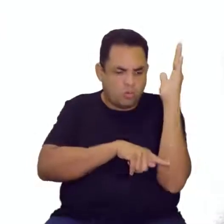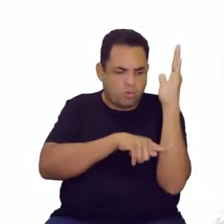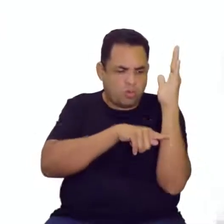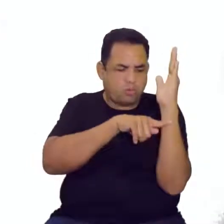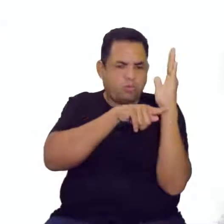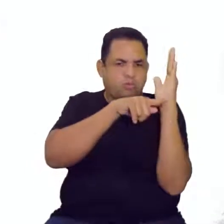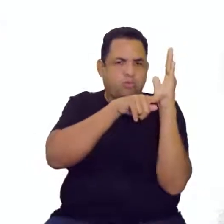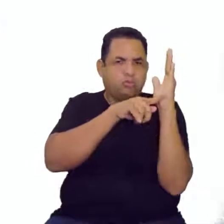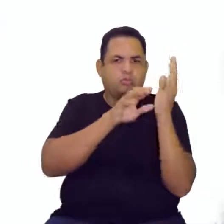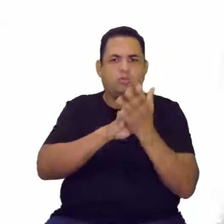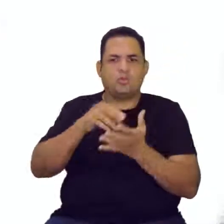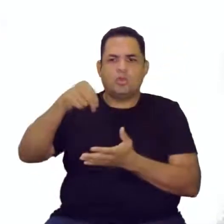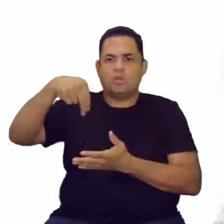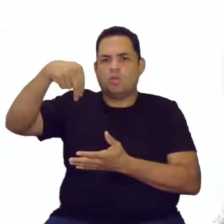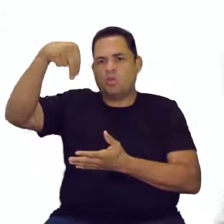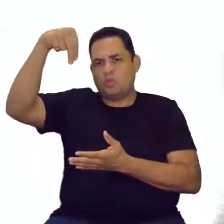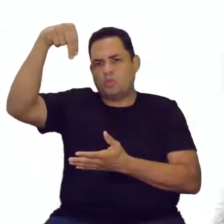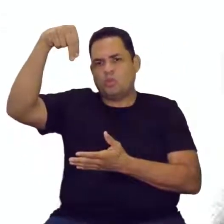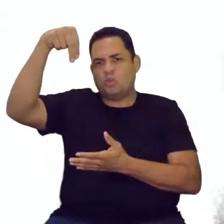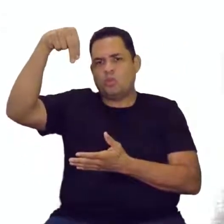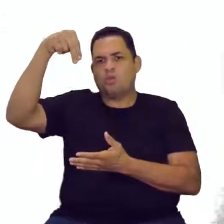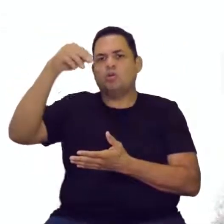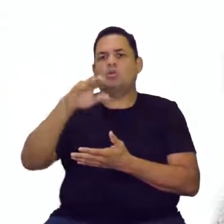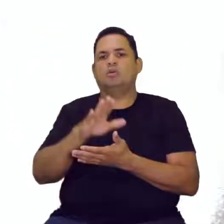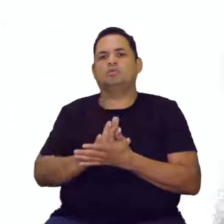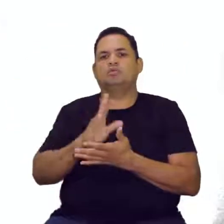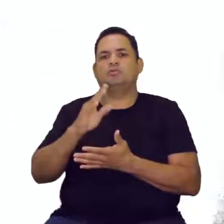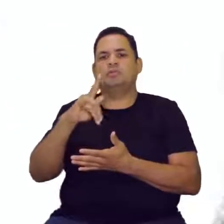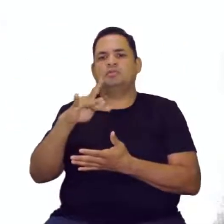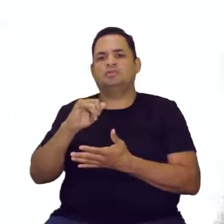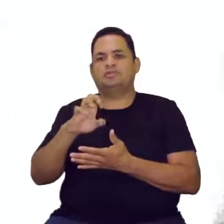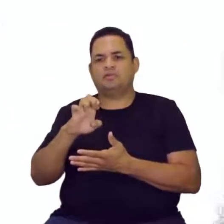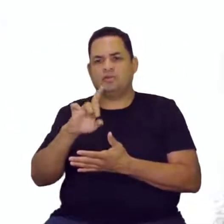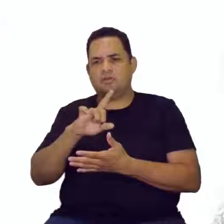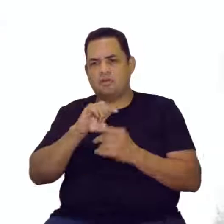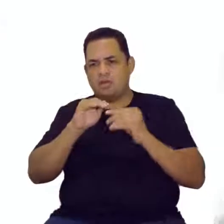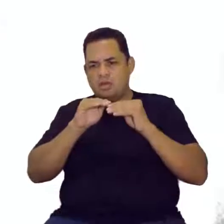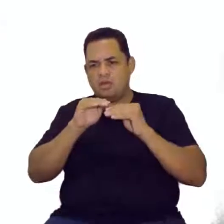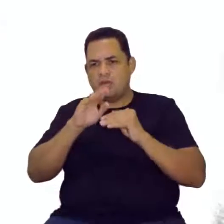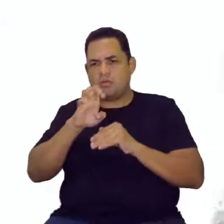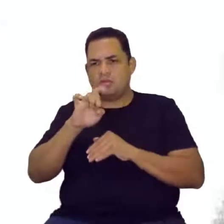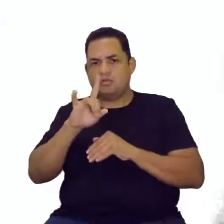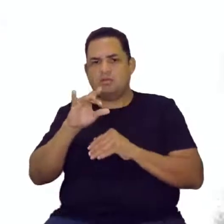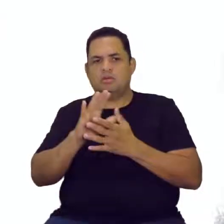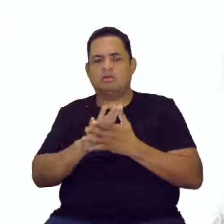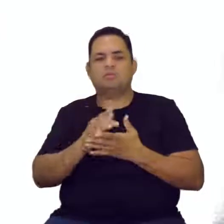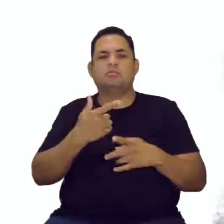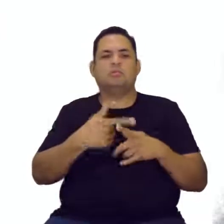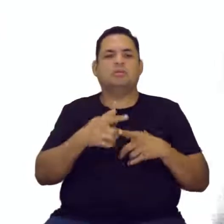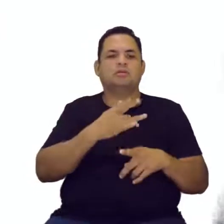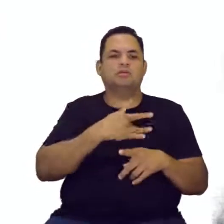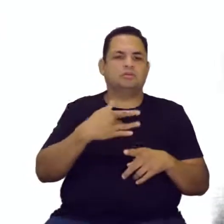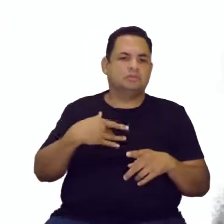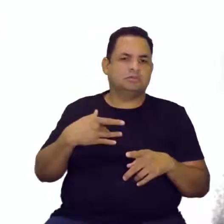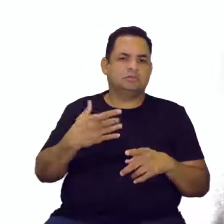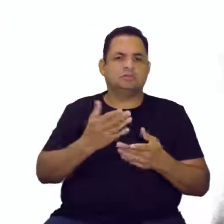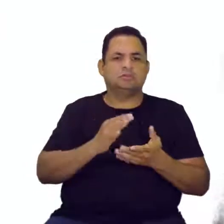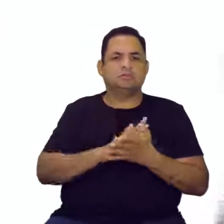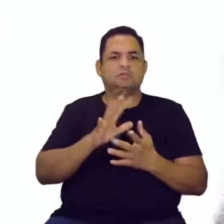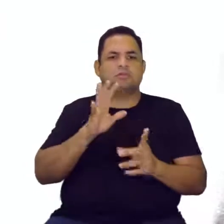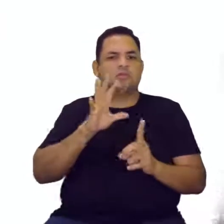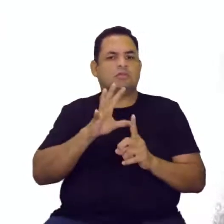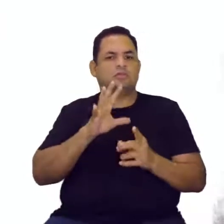do norte e no Pacífico equatorial, problemas de saúde provocados pelo aumento